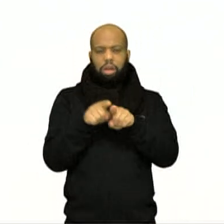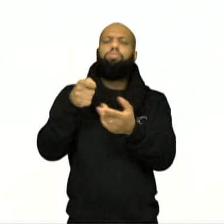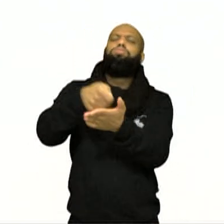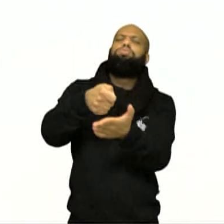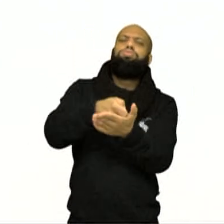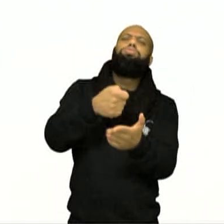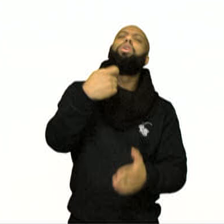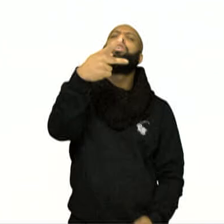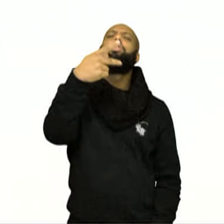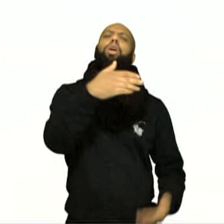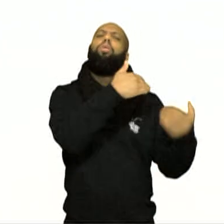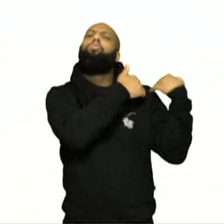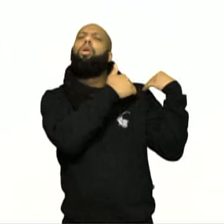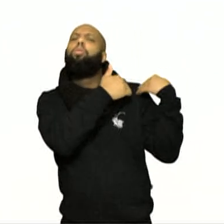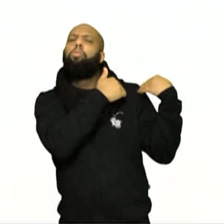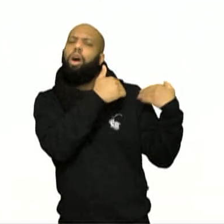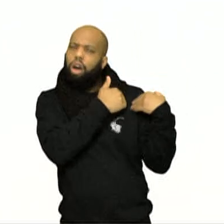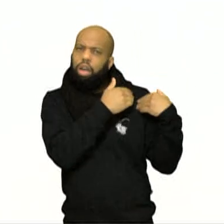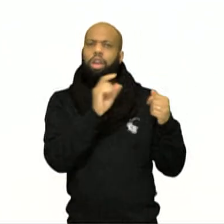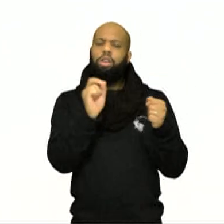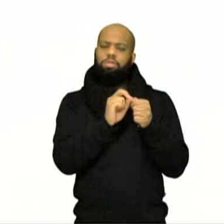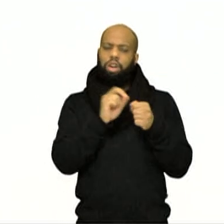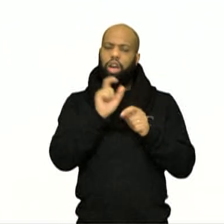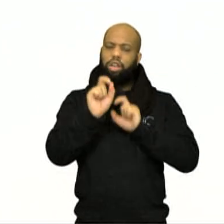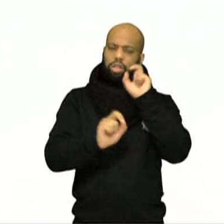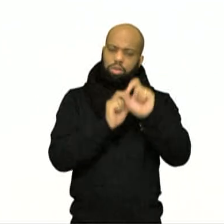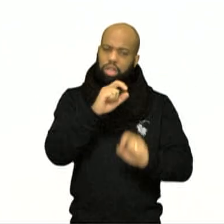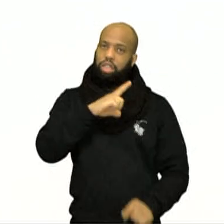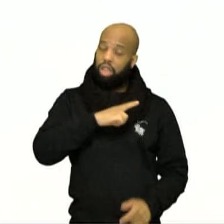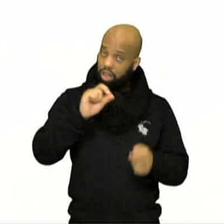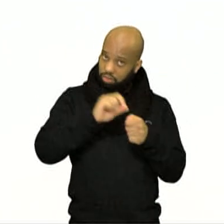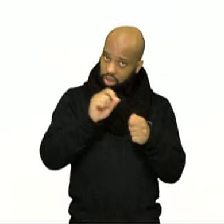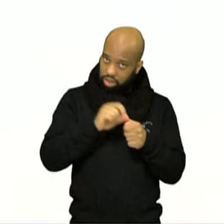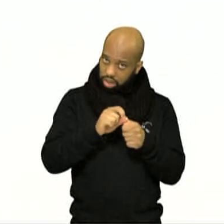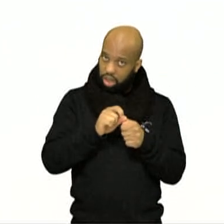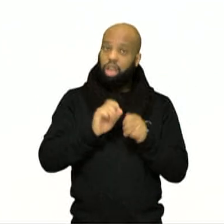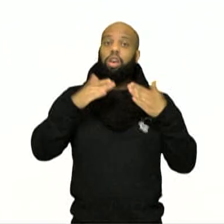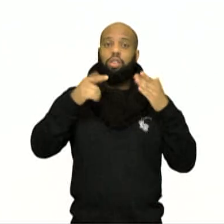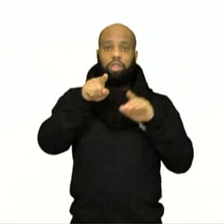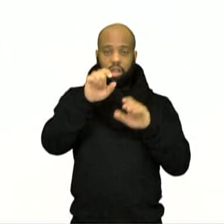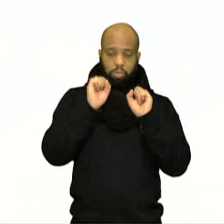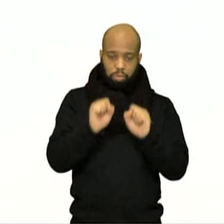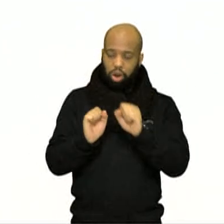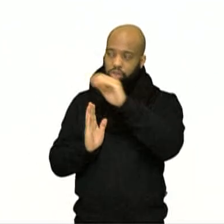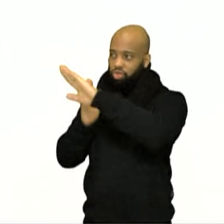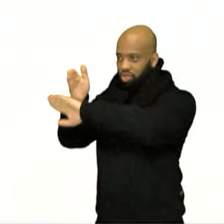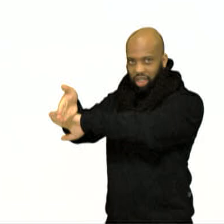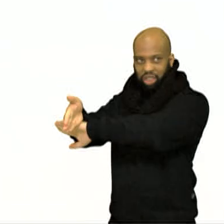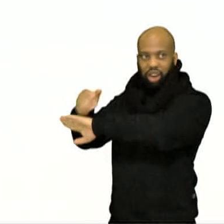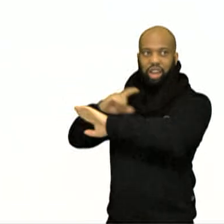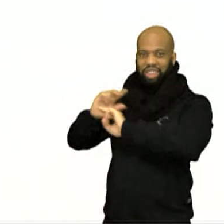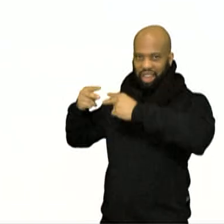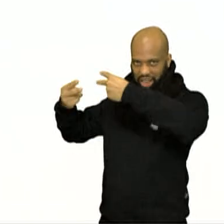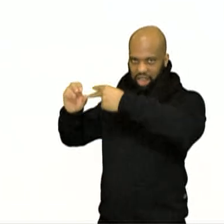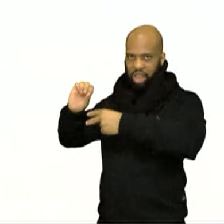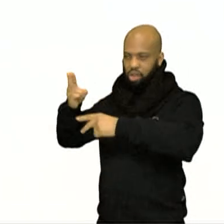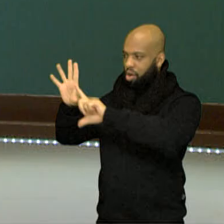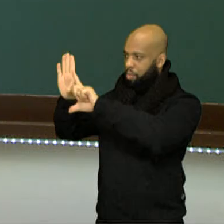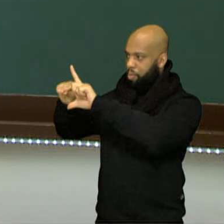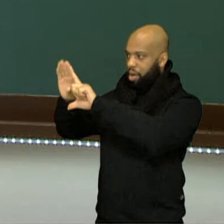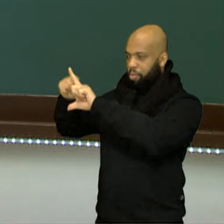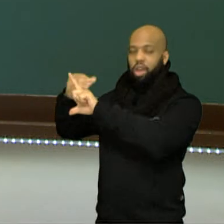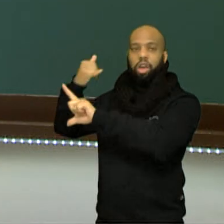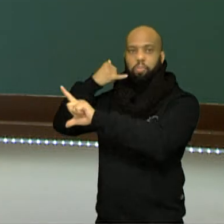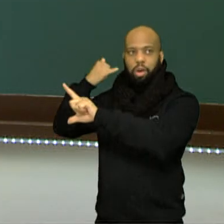do prefeito da sua cidade que cumpra com as suas atribuições, você pode assistir o vídeo aí sugerido